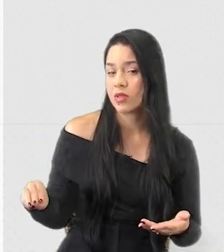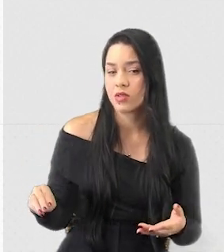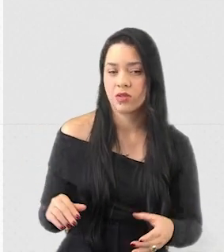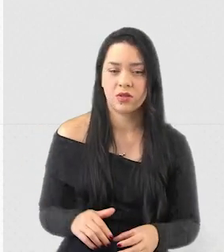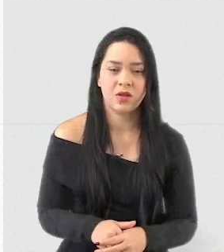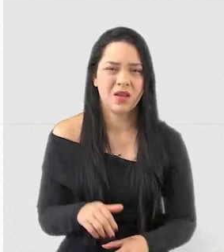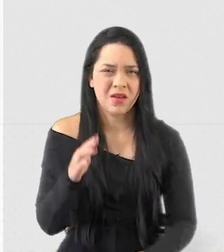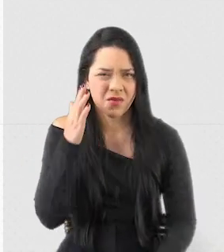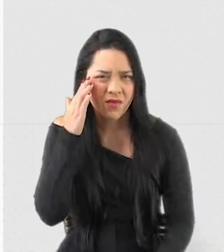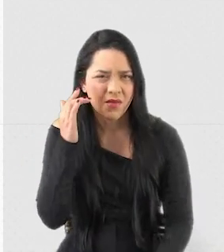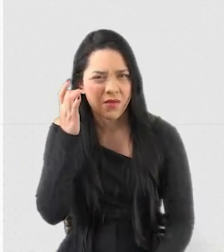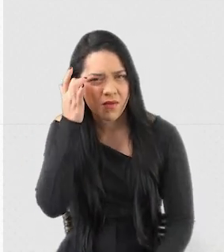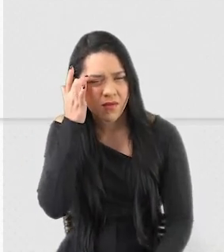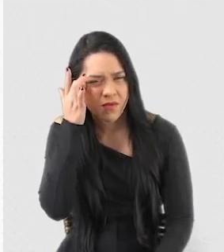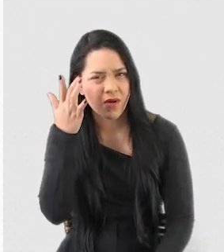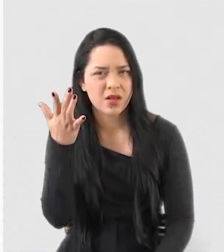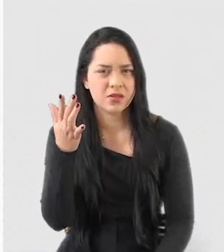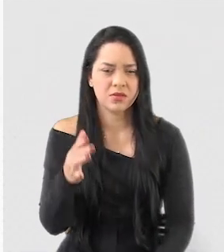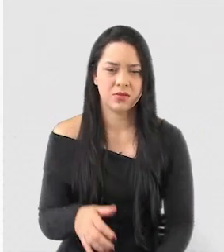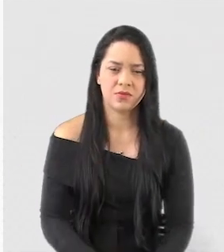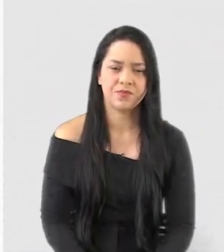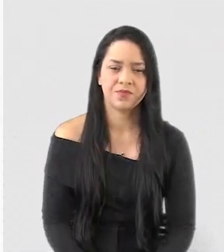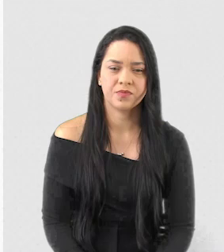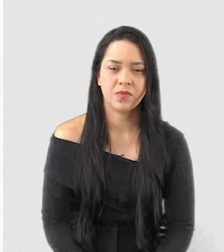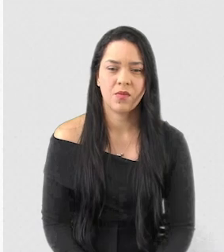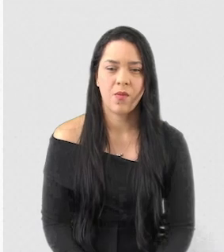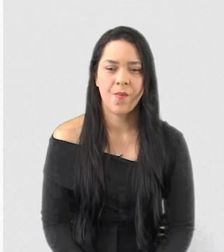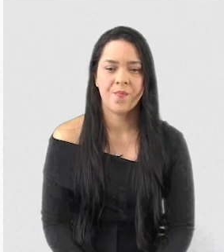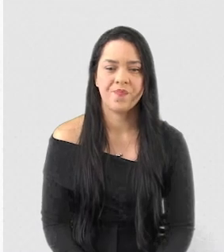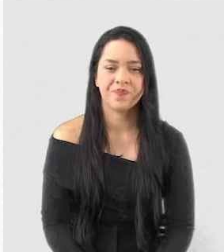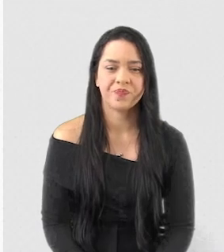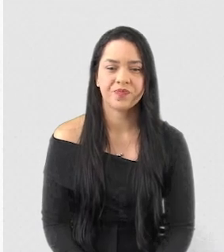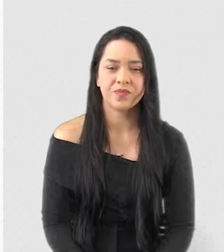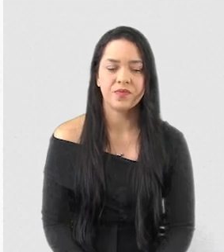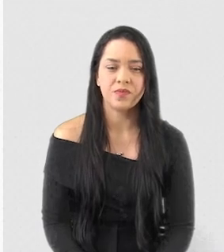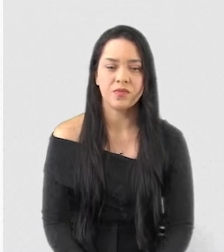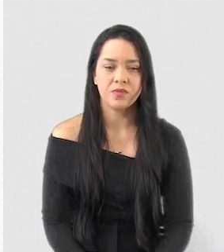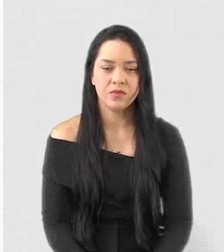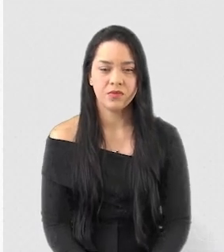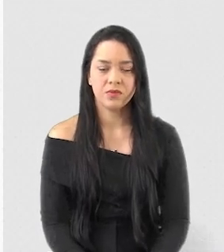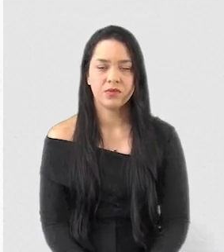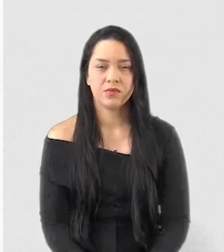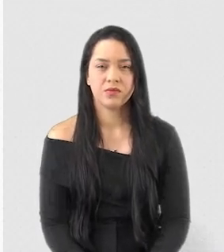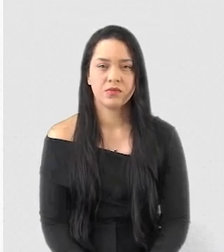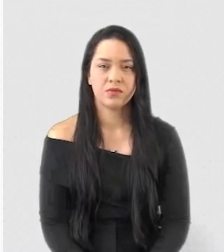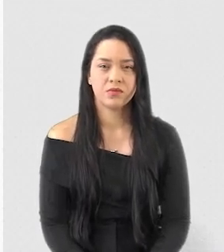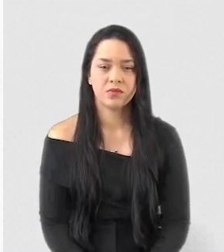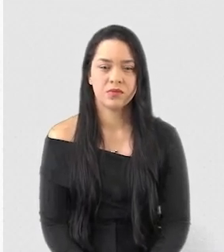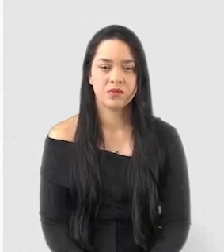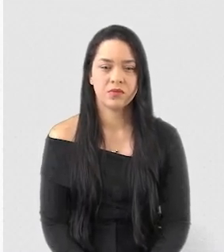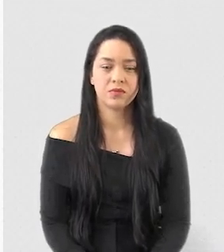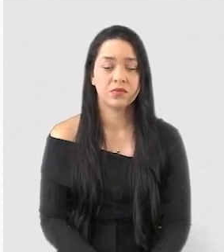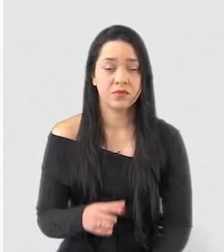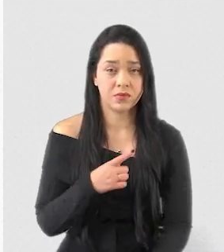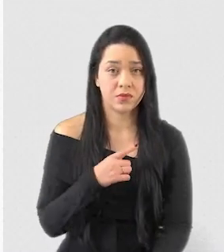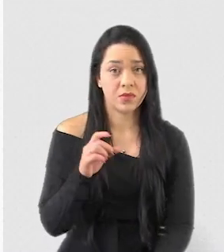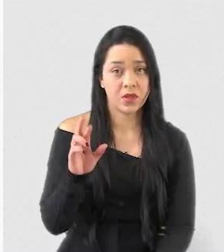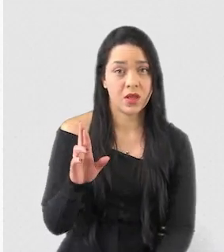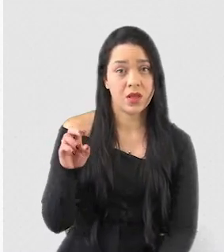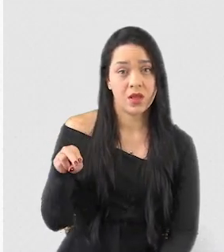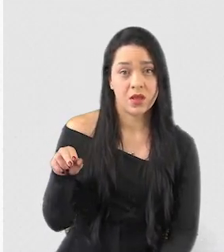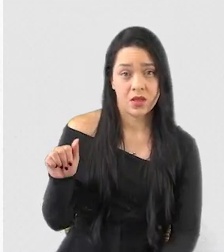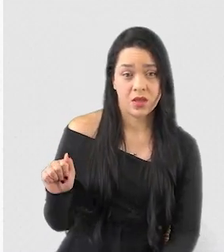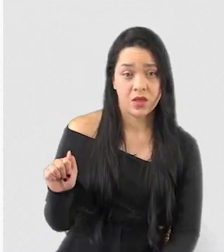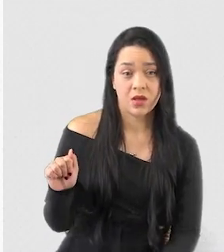Bem fácil, né, pessoal? Quando a gente fala de molde de molécula de DNA para uma molécula de